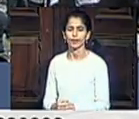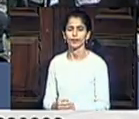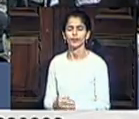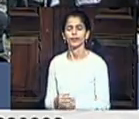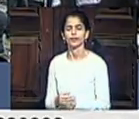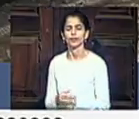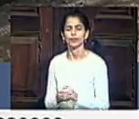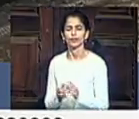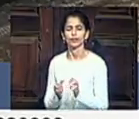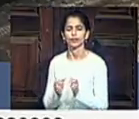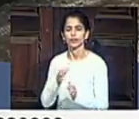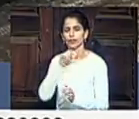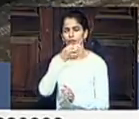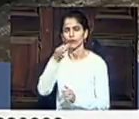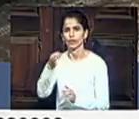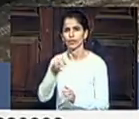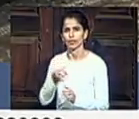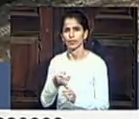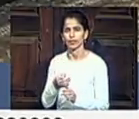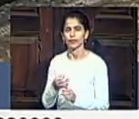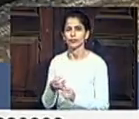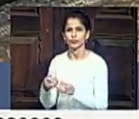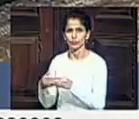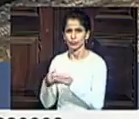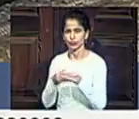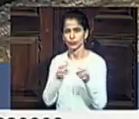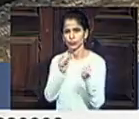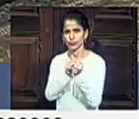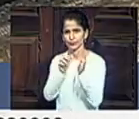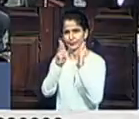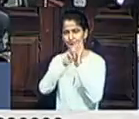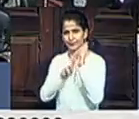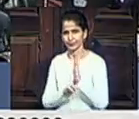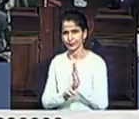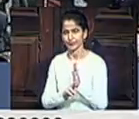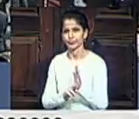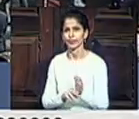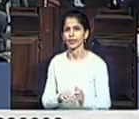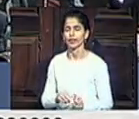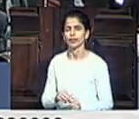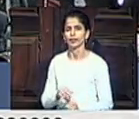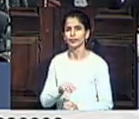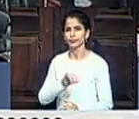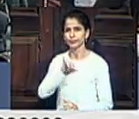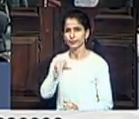Senhor parecer, presidente, acompanha o parecer do relator. Deputado Jorge Felipe